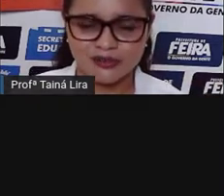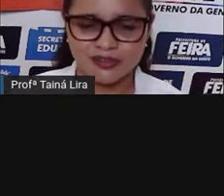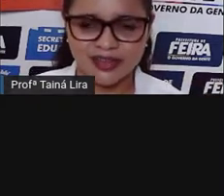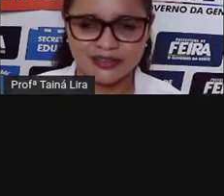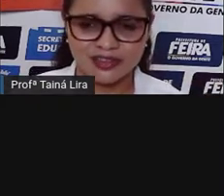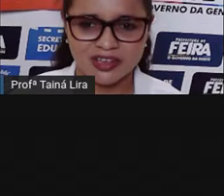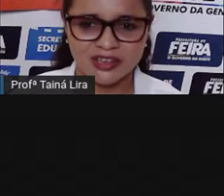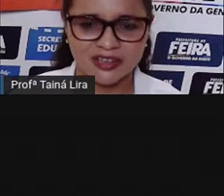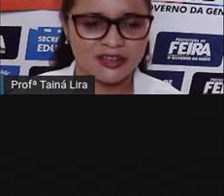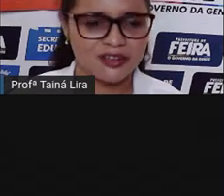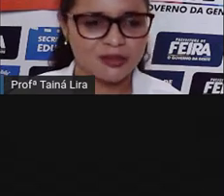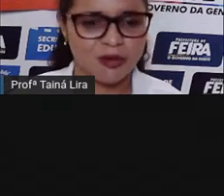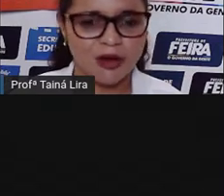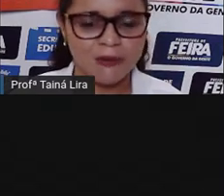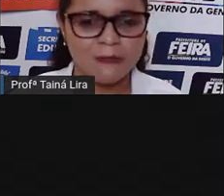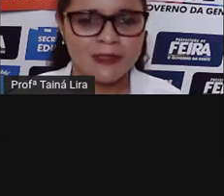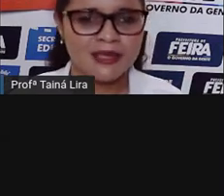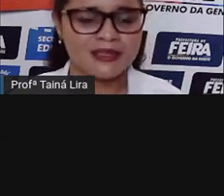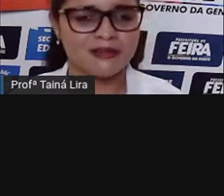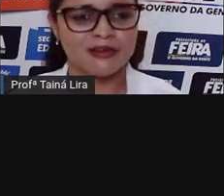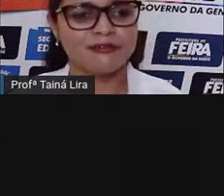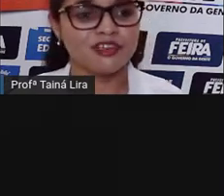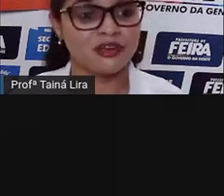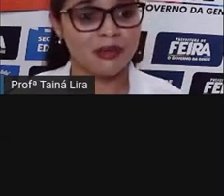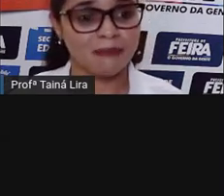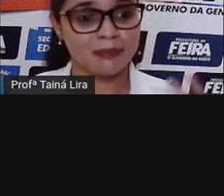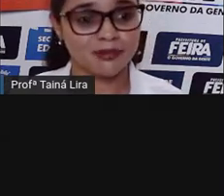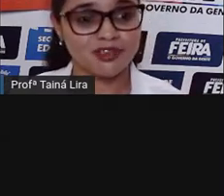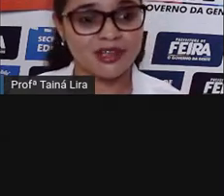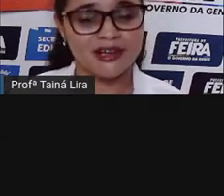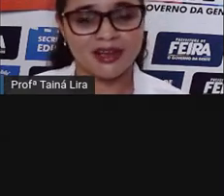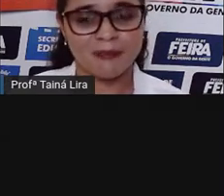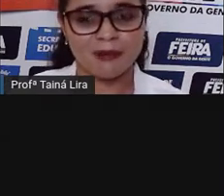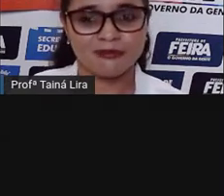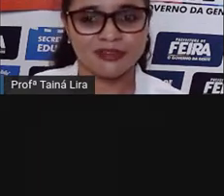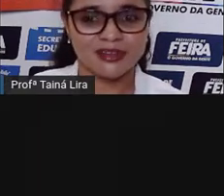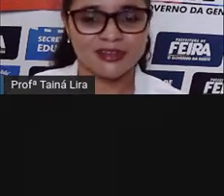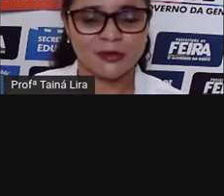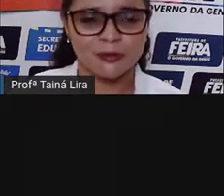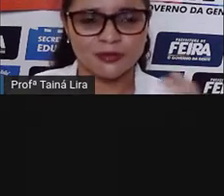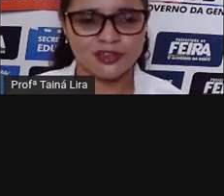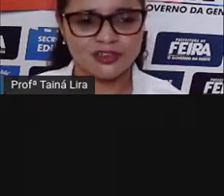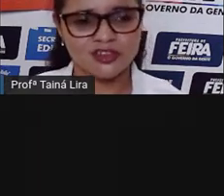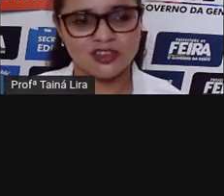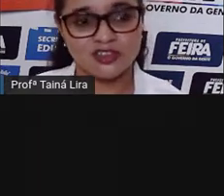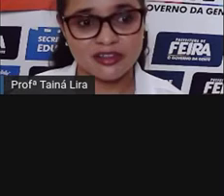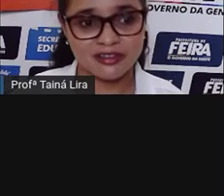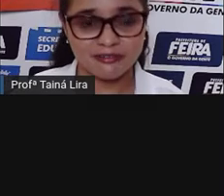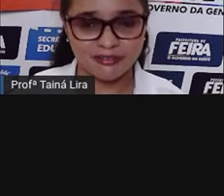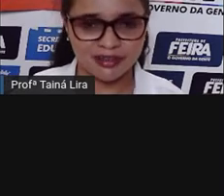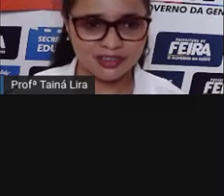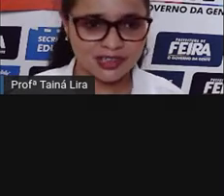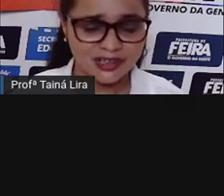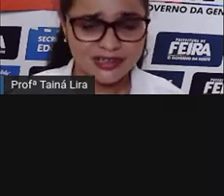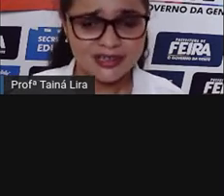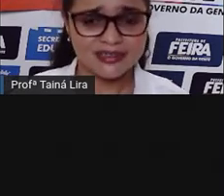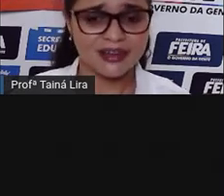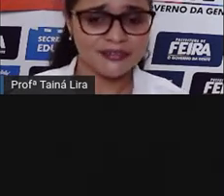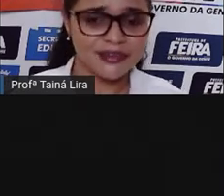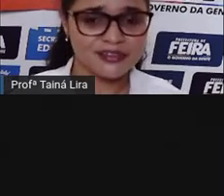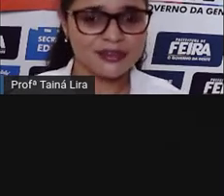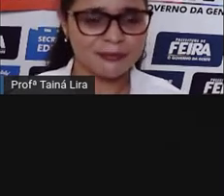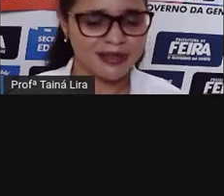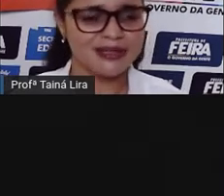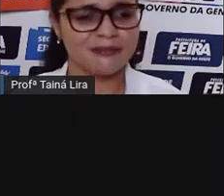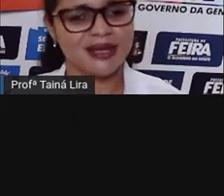ela olha lá os convidados chegando ó então ele foi chamar ah bruxa ele acabou convidando aí um monte de gente essa festa